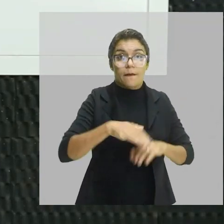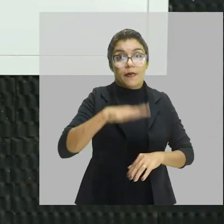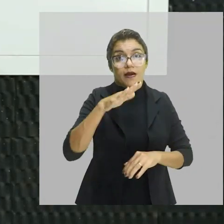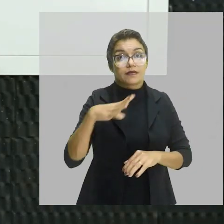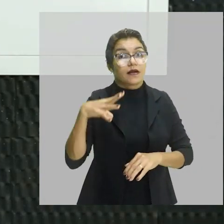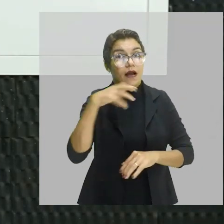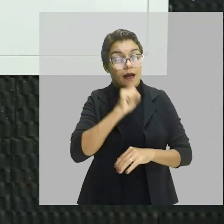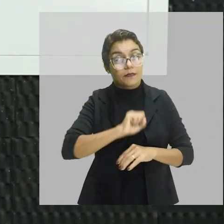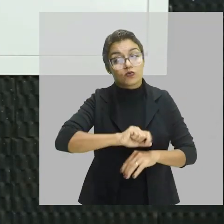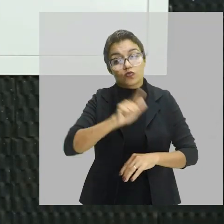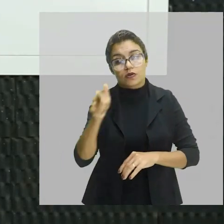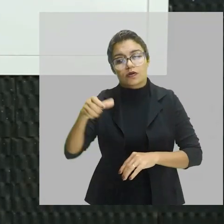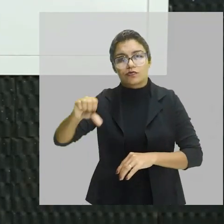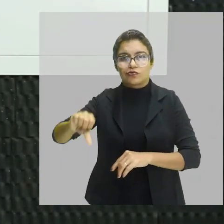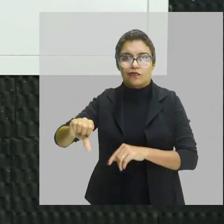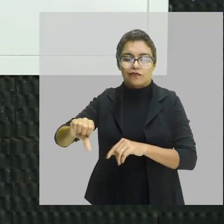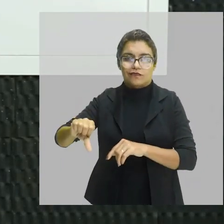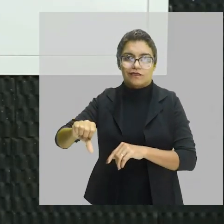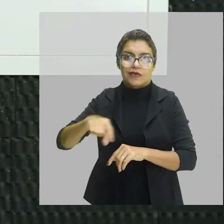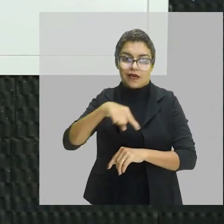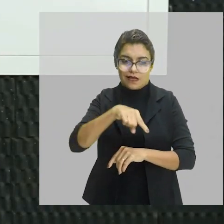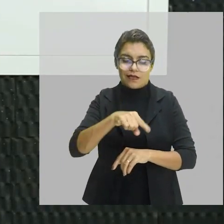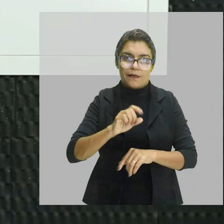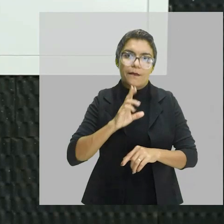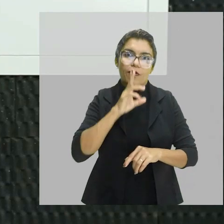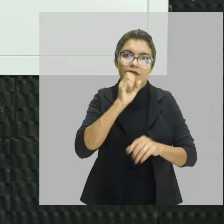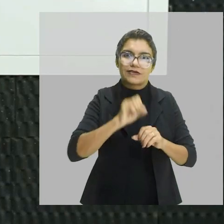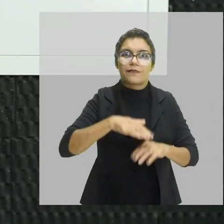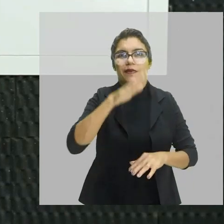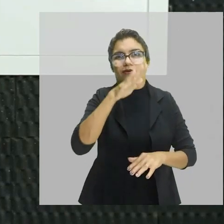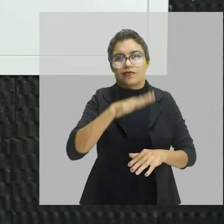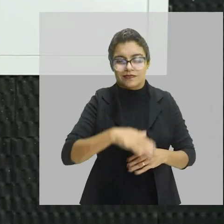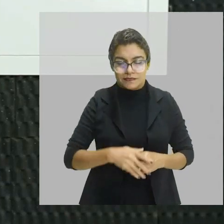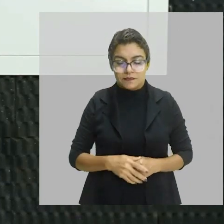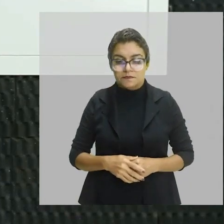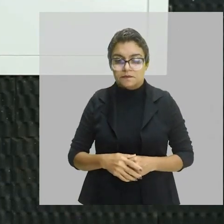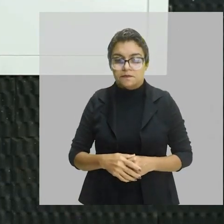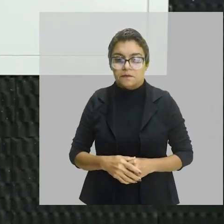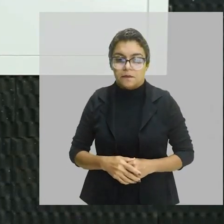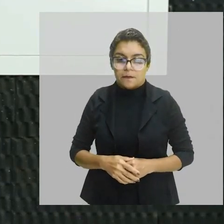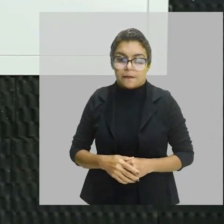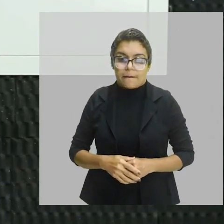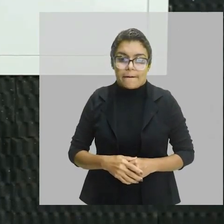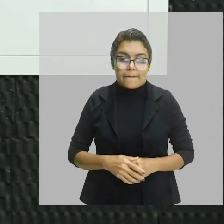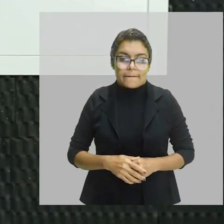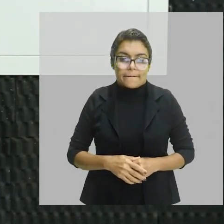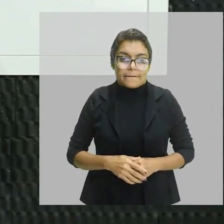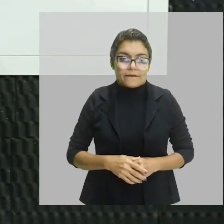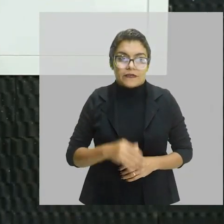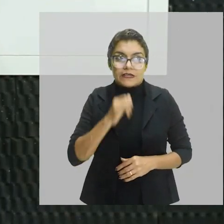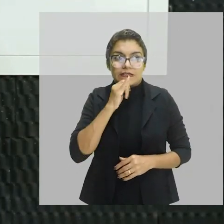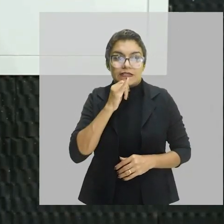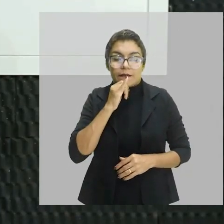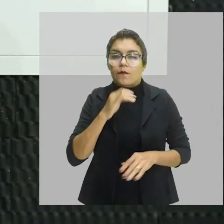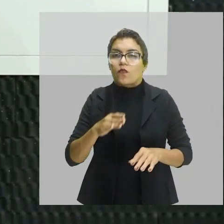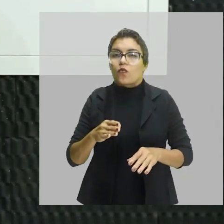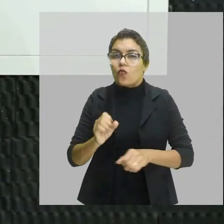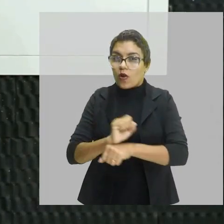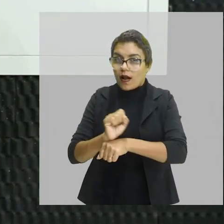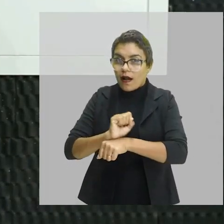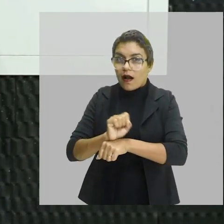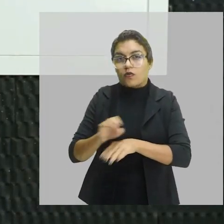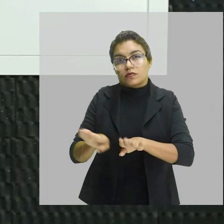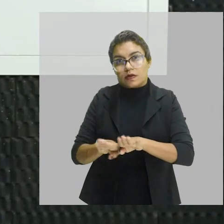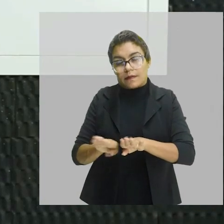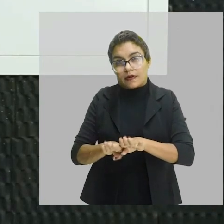rápido do que o de 9. Logo, ele tem maior potência, certo? A gente pode até trazer para os carros também. Um